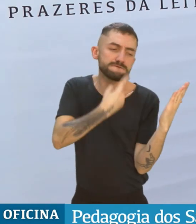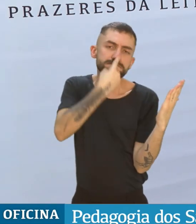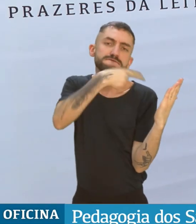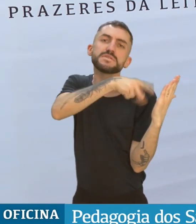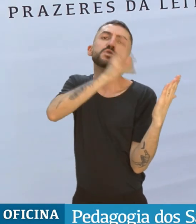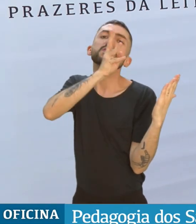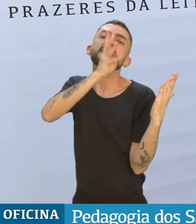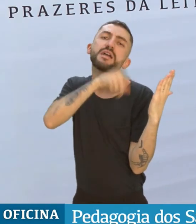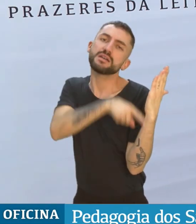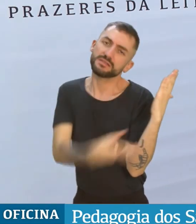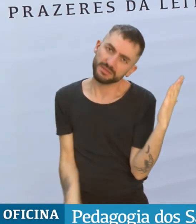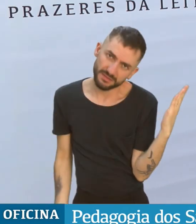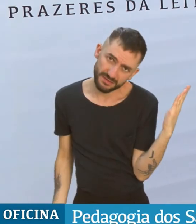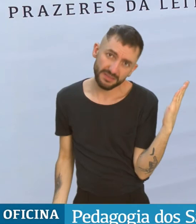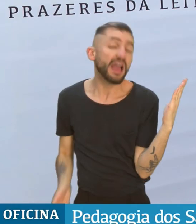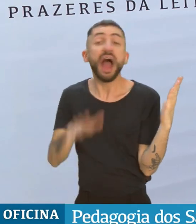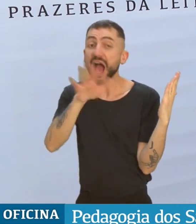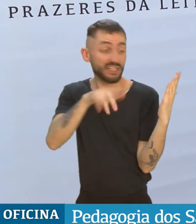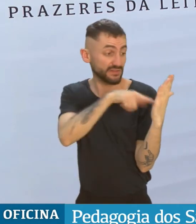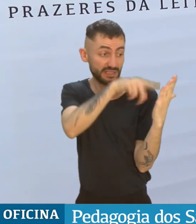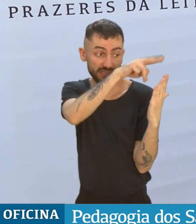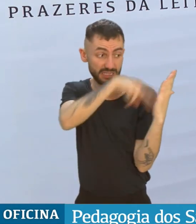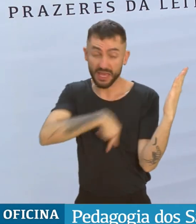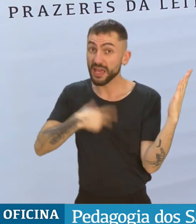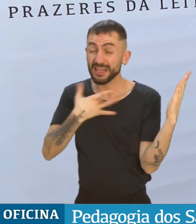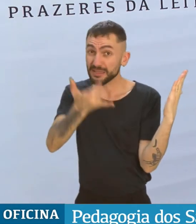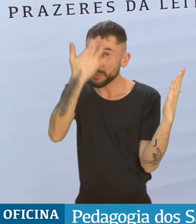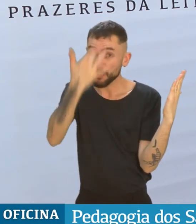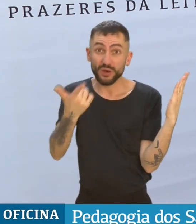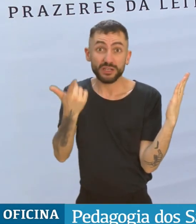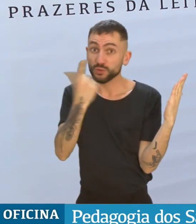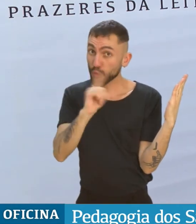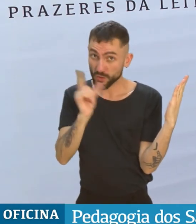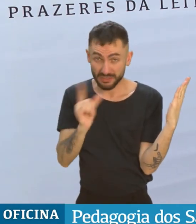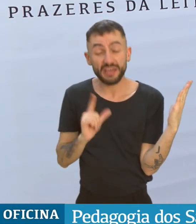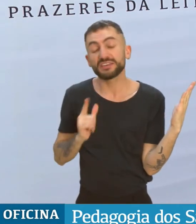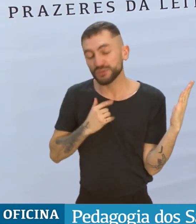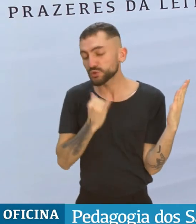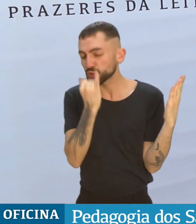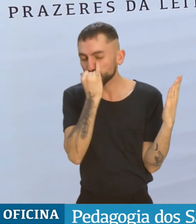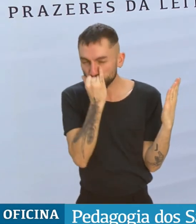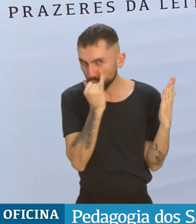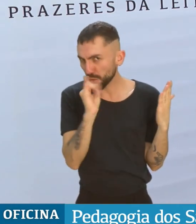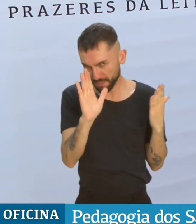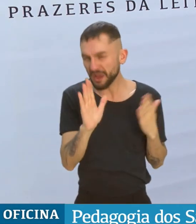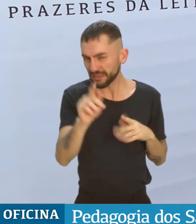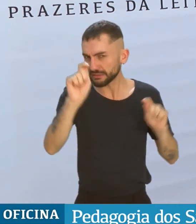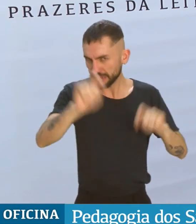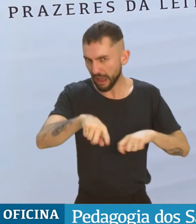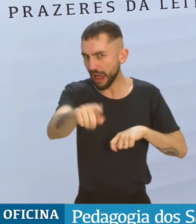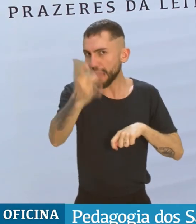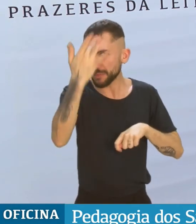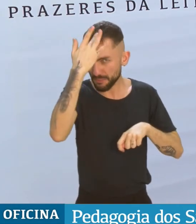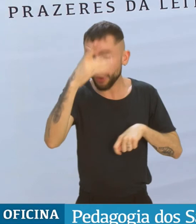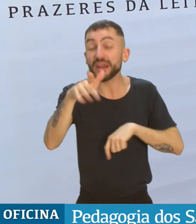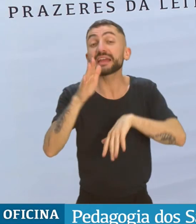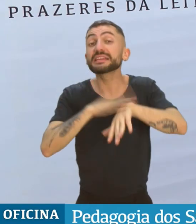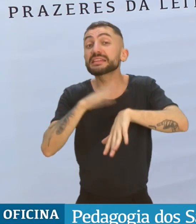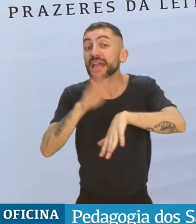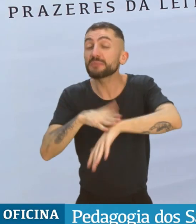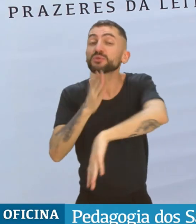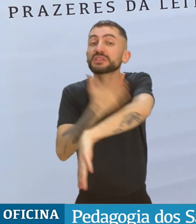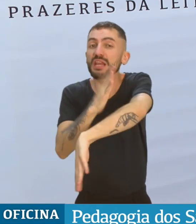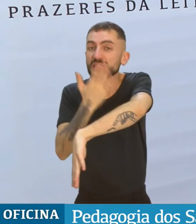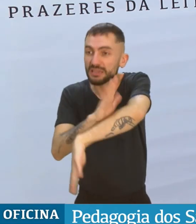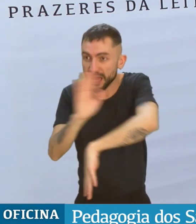não consegue, de repente, memorizar, ou tem uma dificuldade muito grande? Eu discordo, você consegue, você precisa de ter tempo,